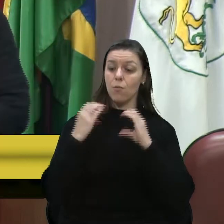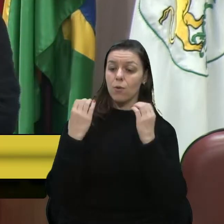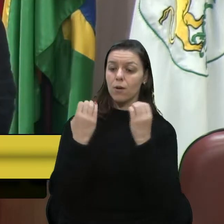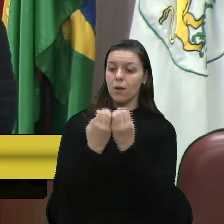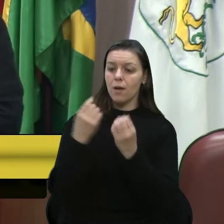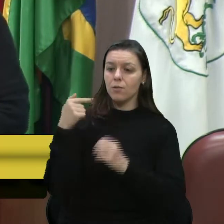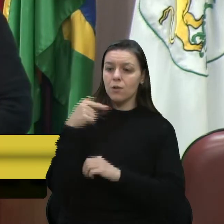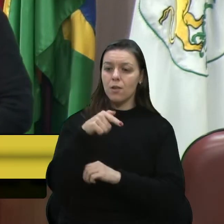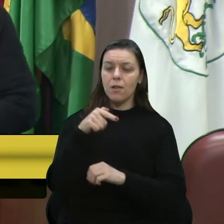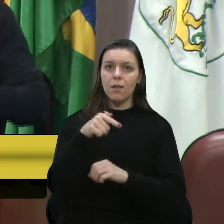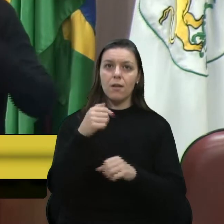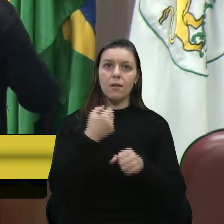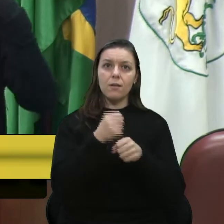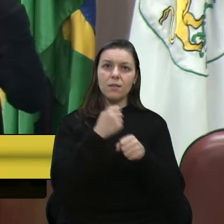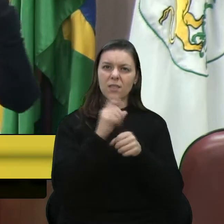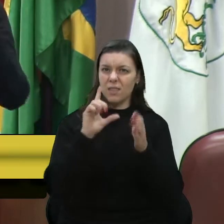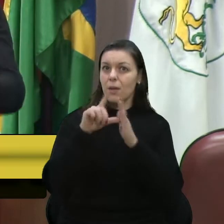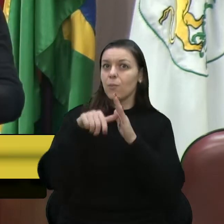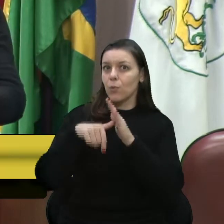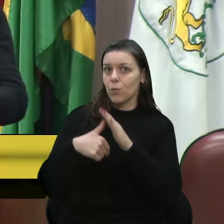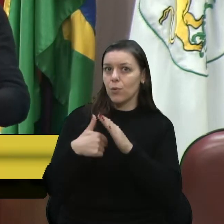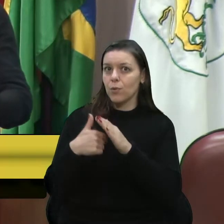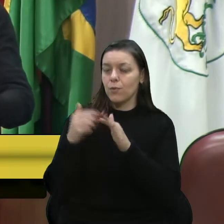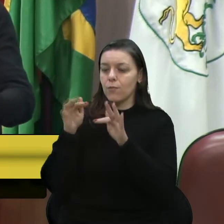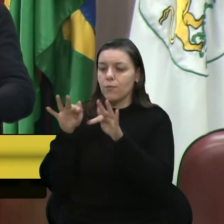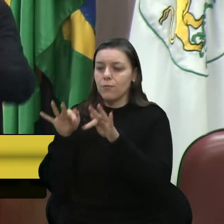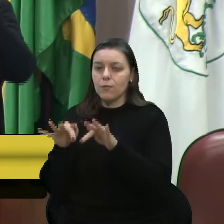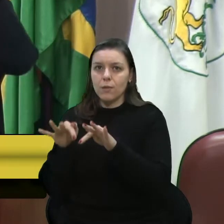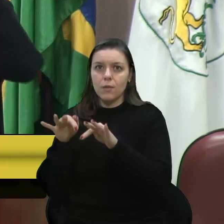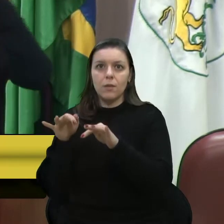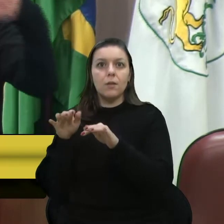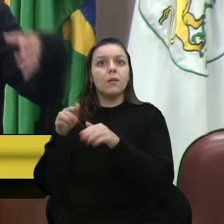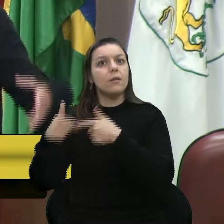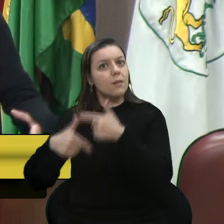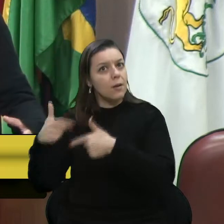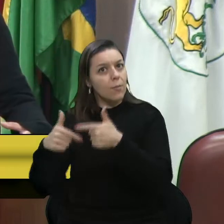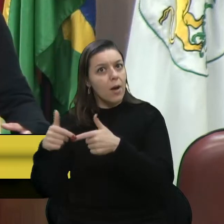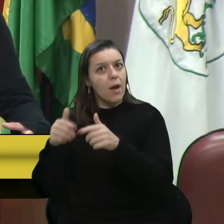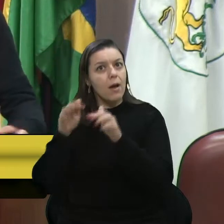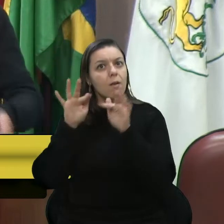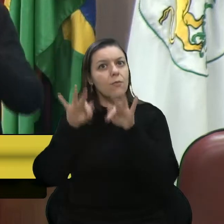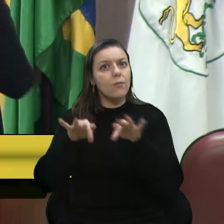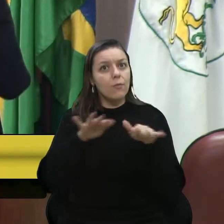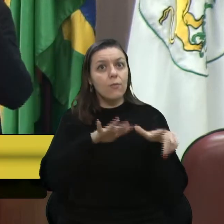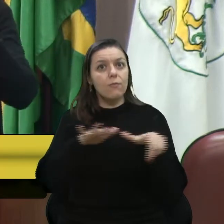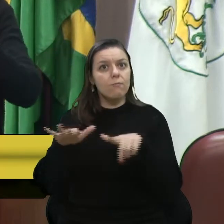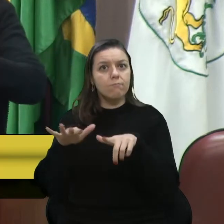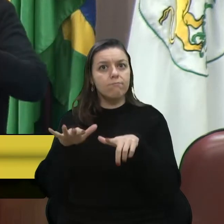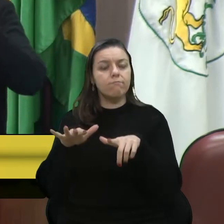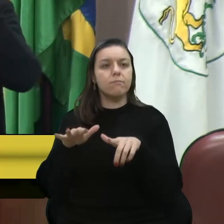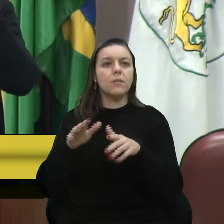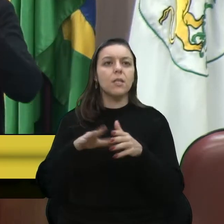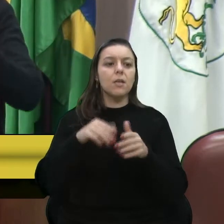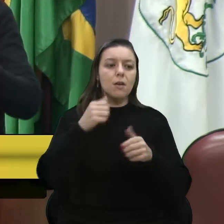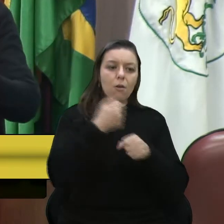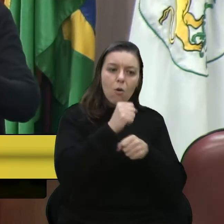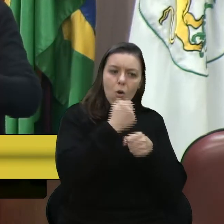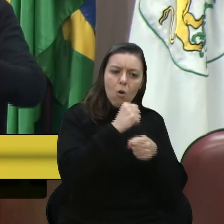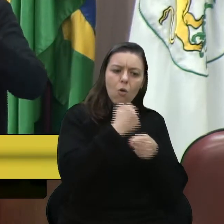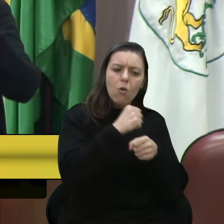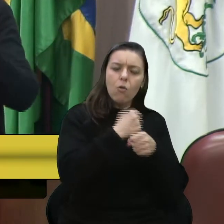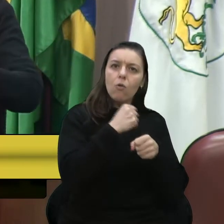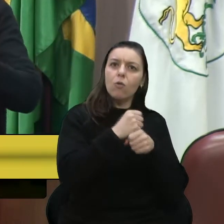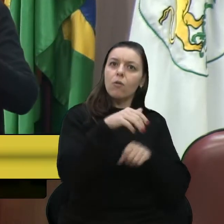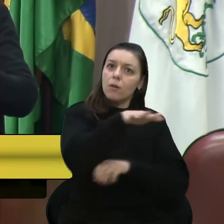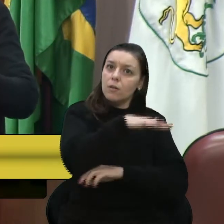lá, depois do trabalho, nos finais de semana, construir aquele espaço. Foi construído com tanto carinho,